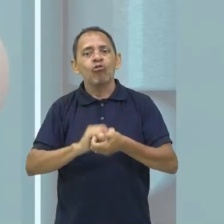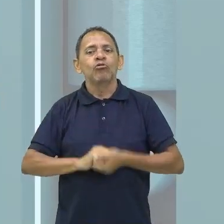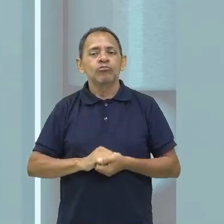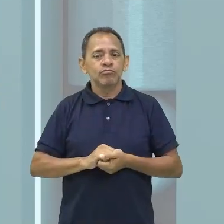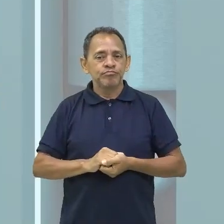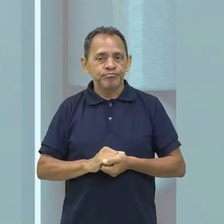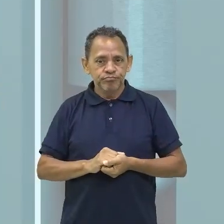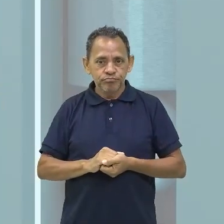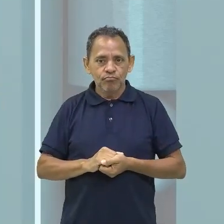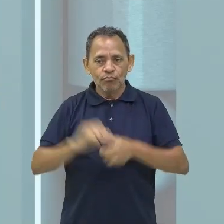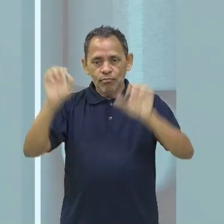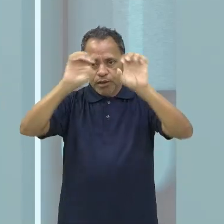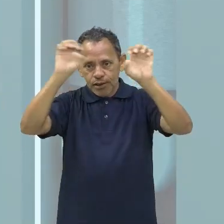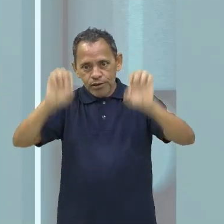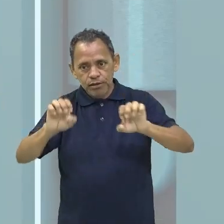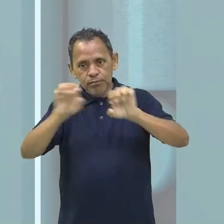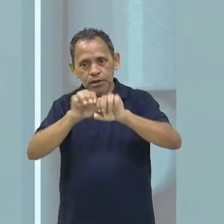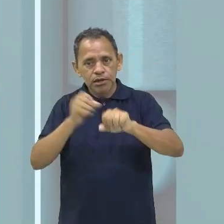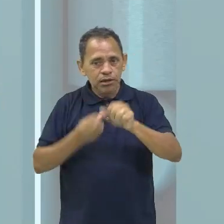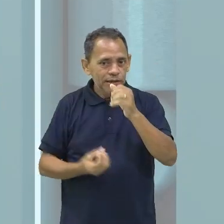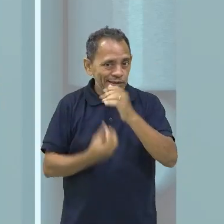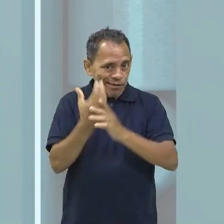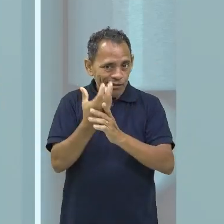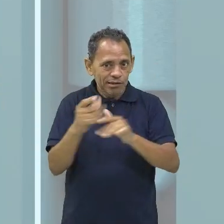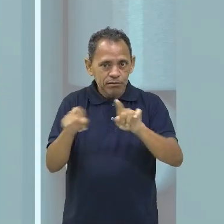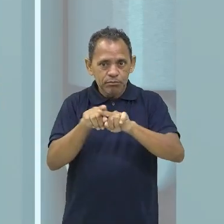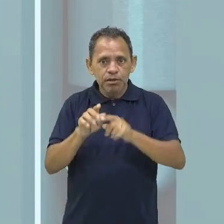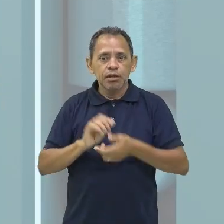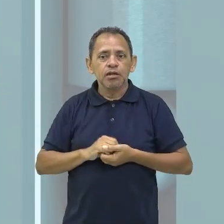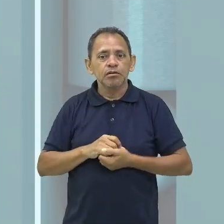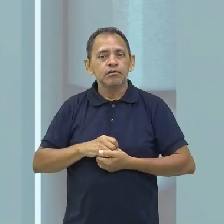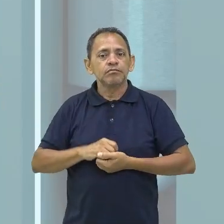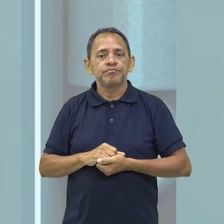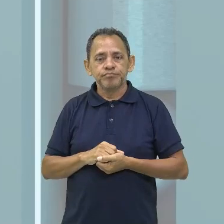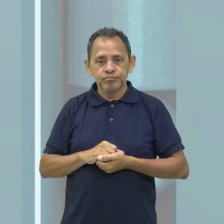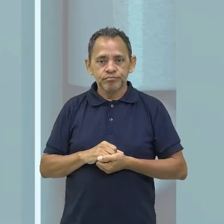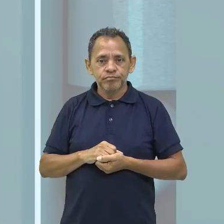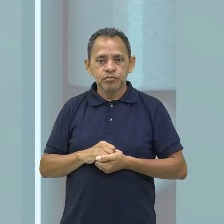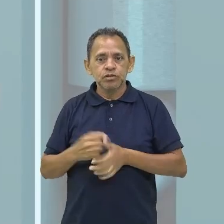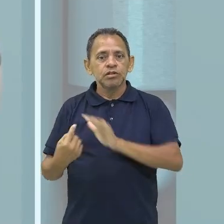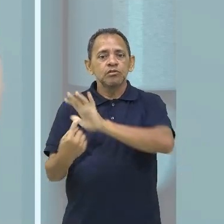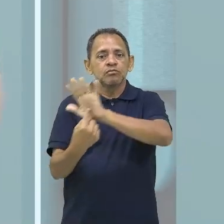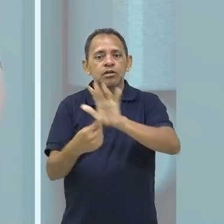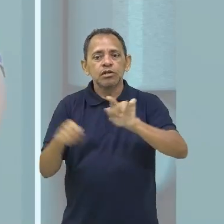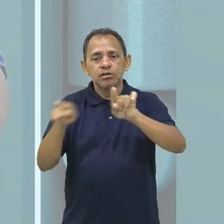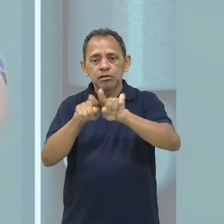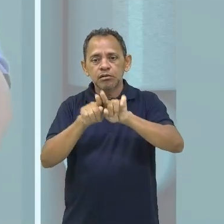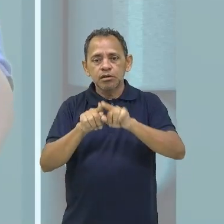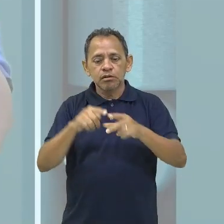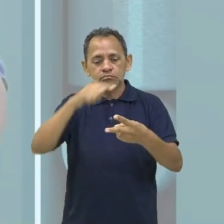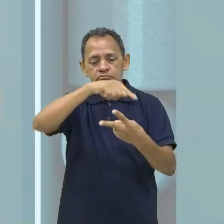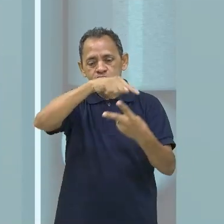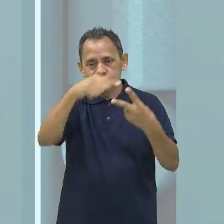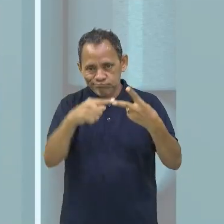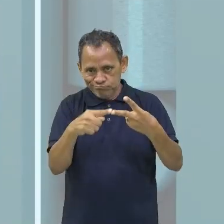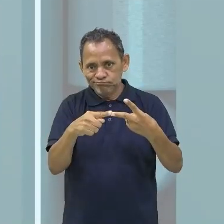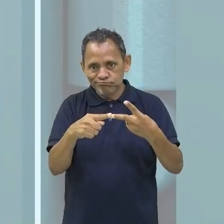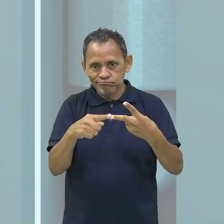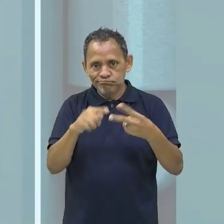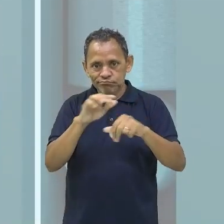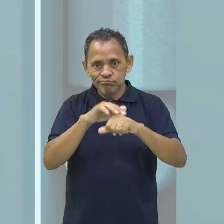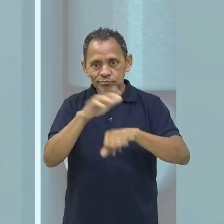língua, para gerar um efeito de sentido. Então, adiante, nós vamos conhecer 2 outras figuras de